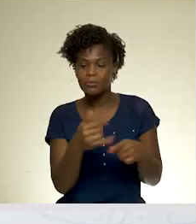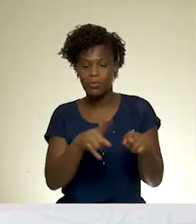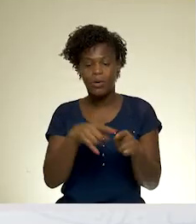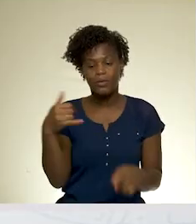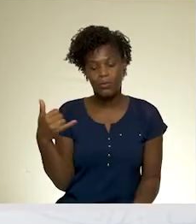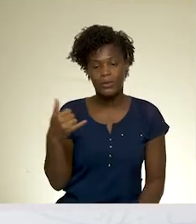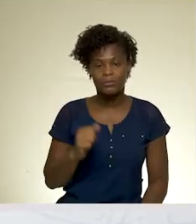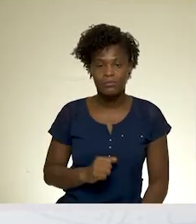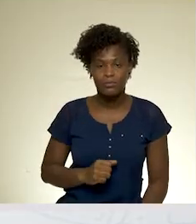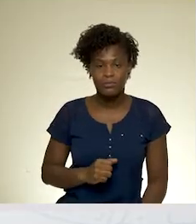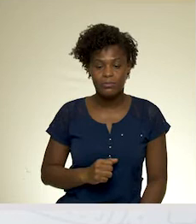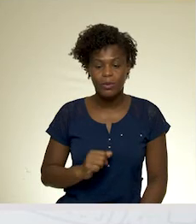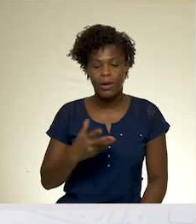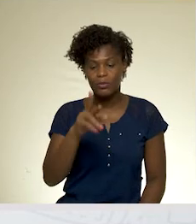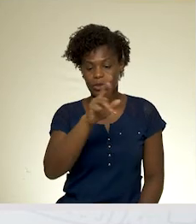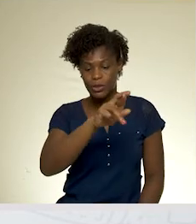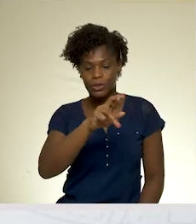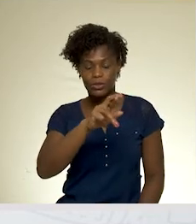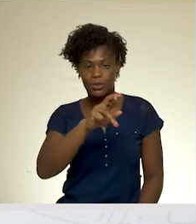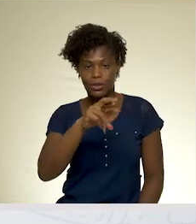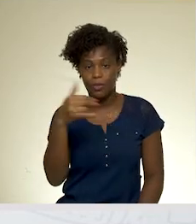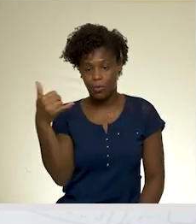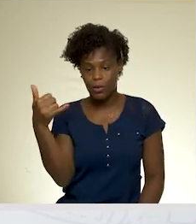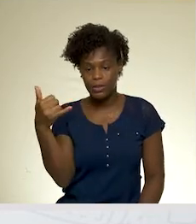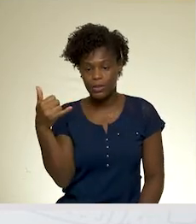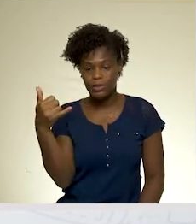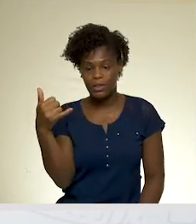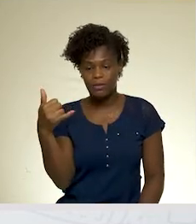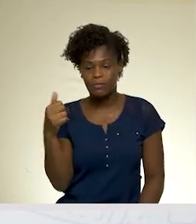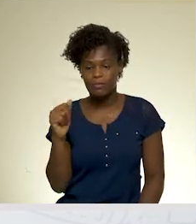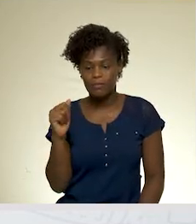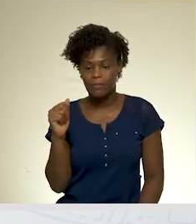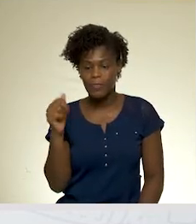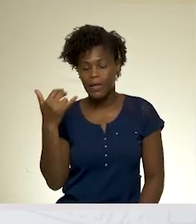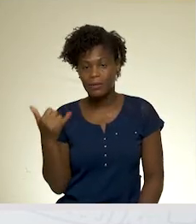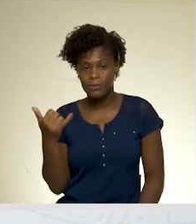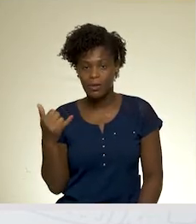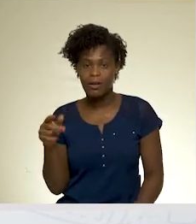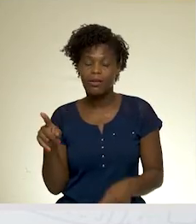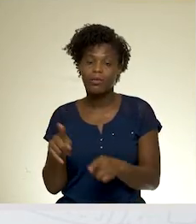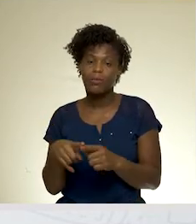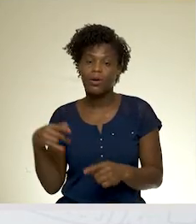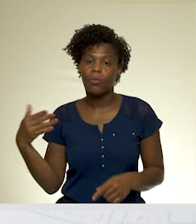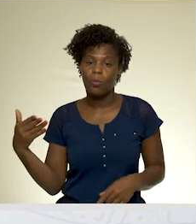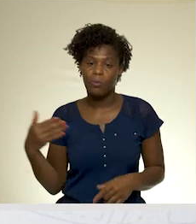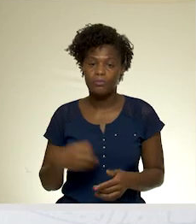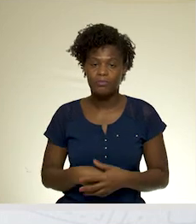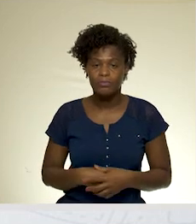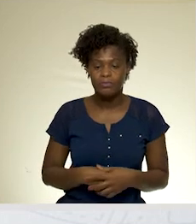2. Quando x for 2, o y é